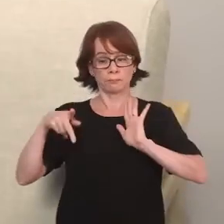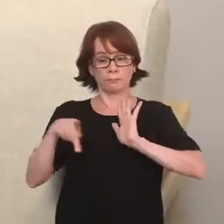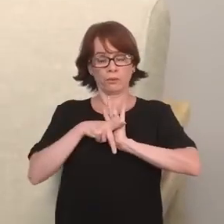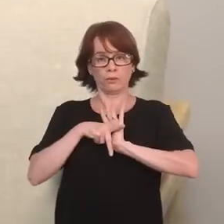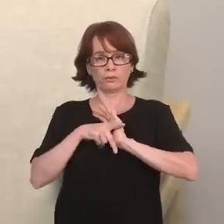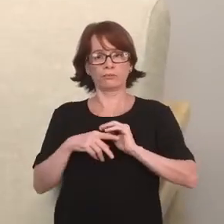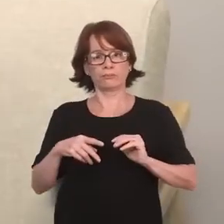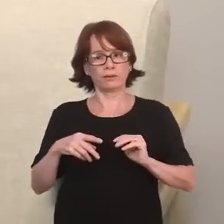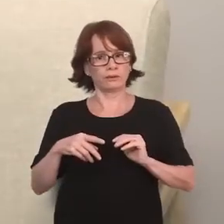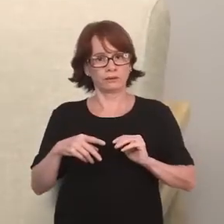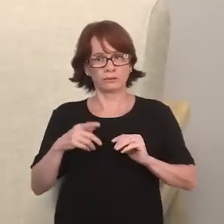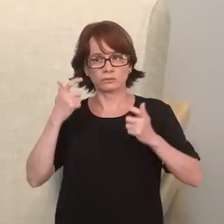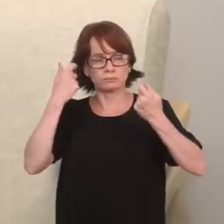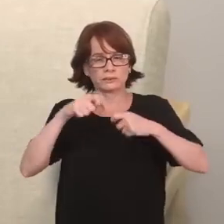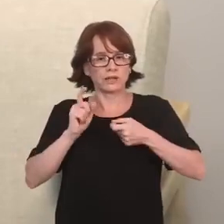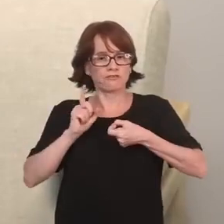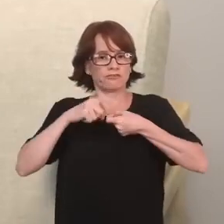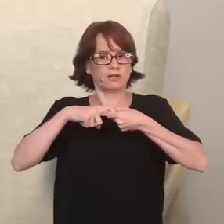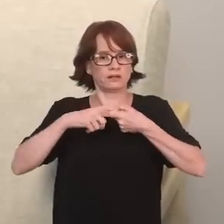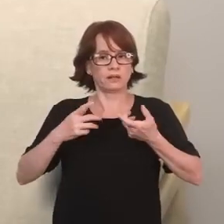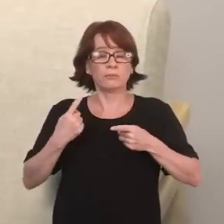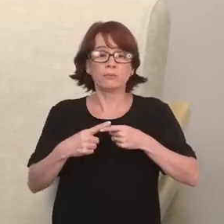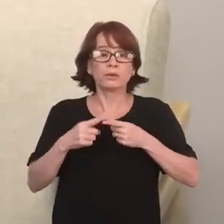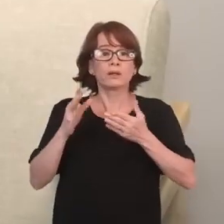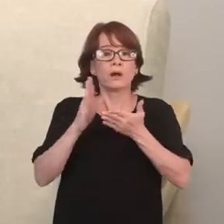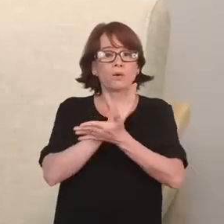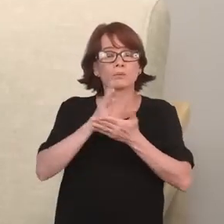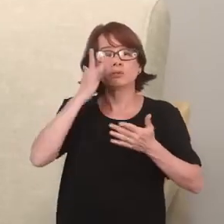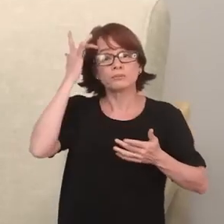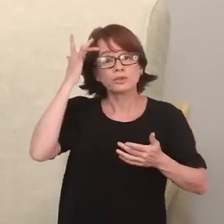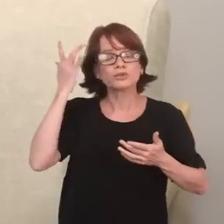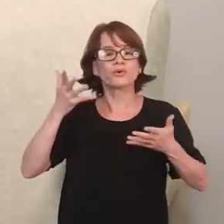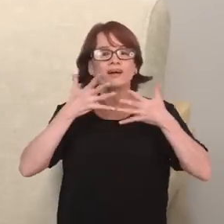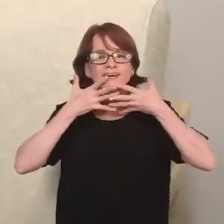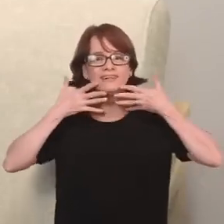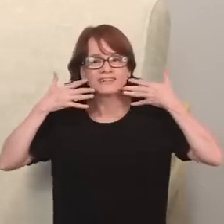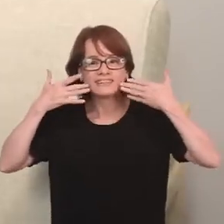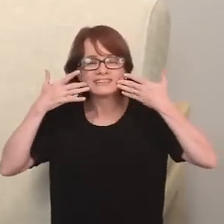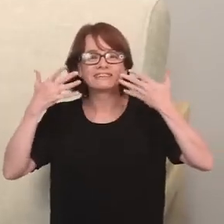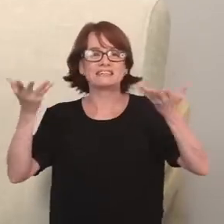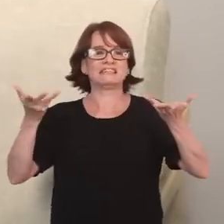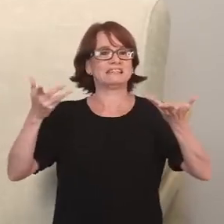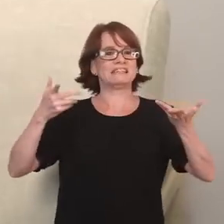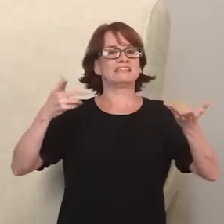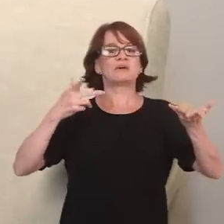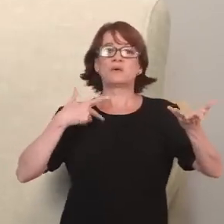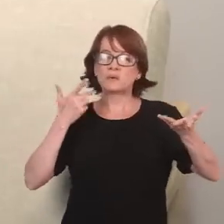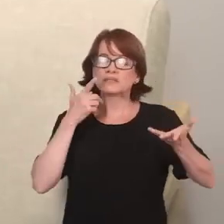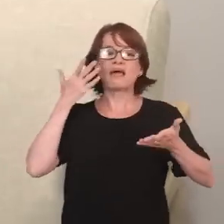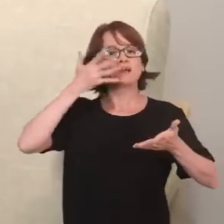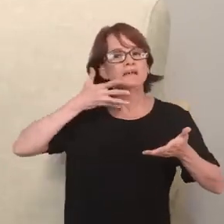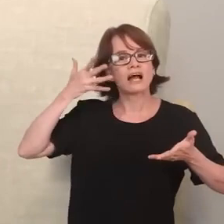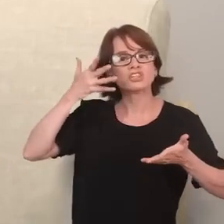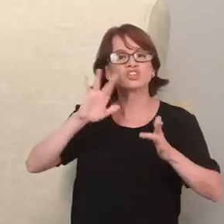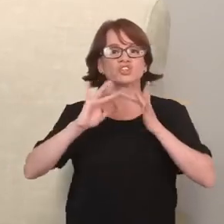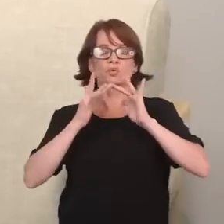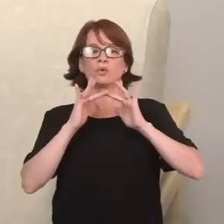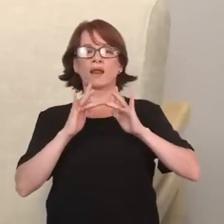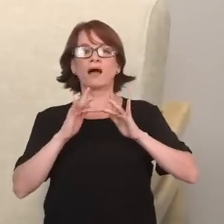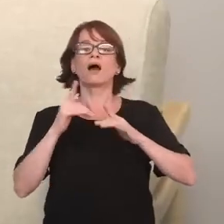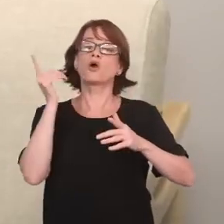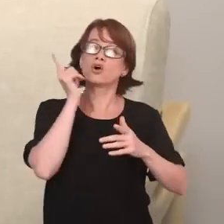muita capacidade, tem carisma, consegue falar com as pessoas, consegue atrair voto, mas